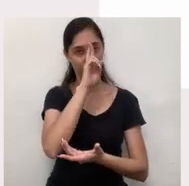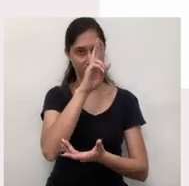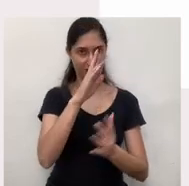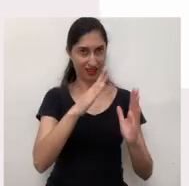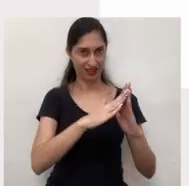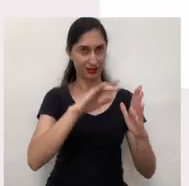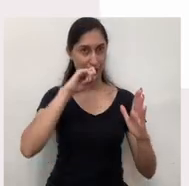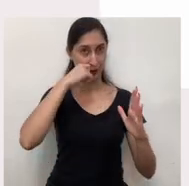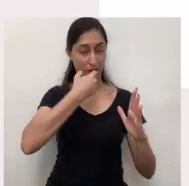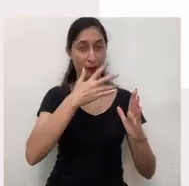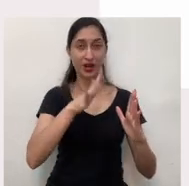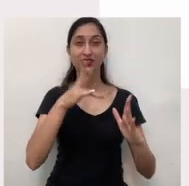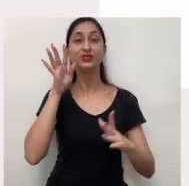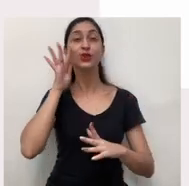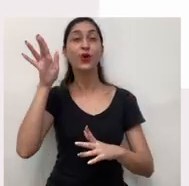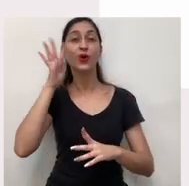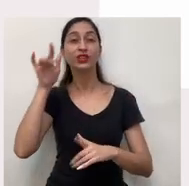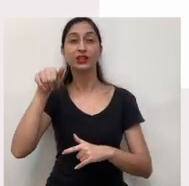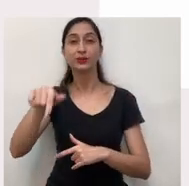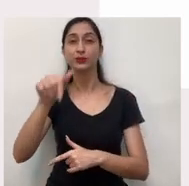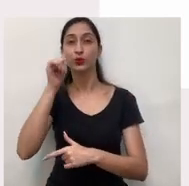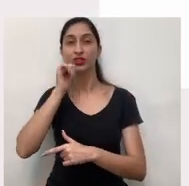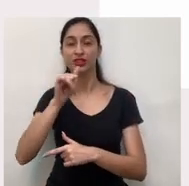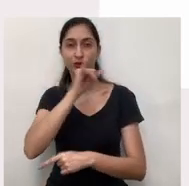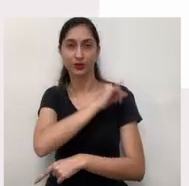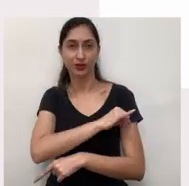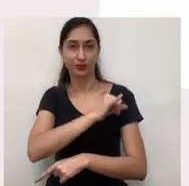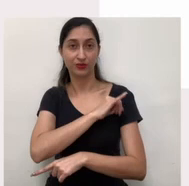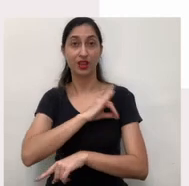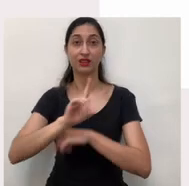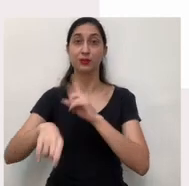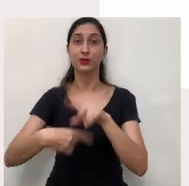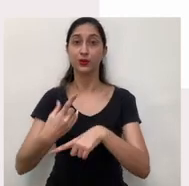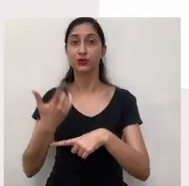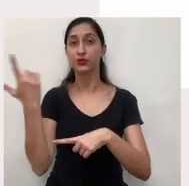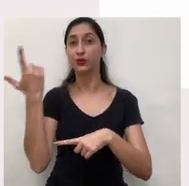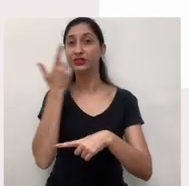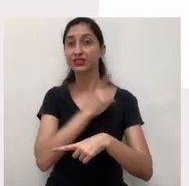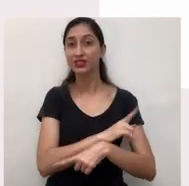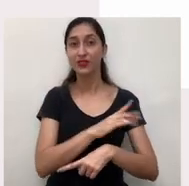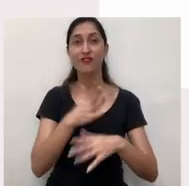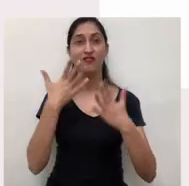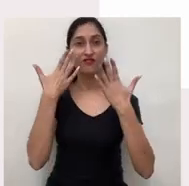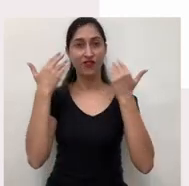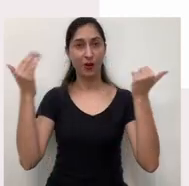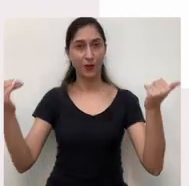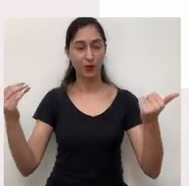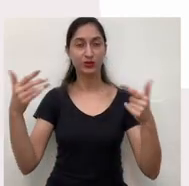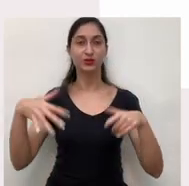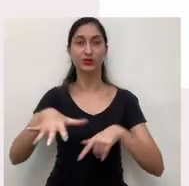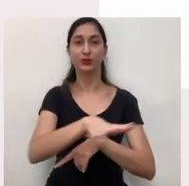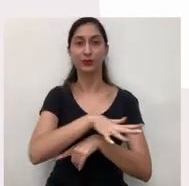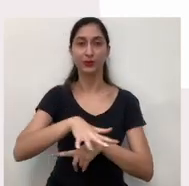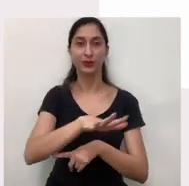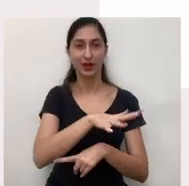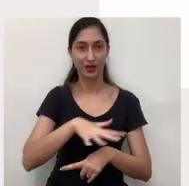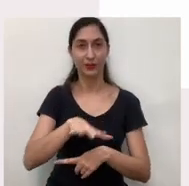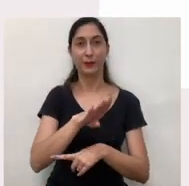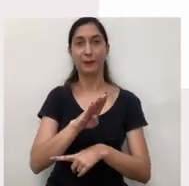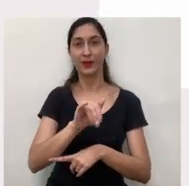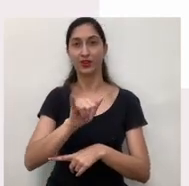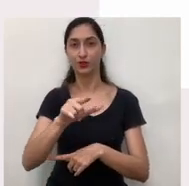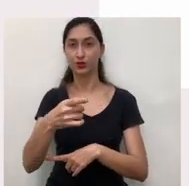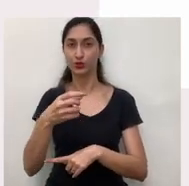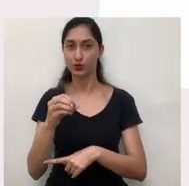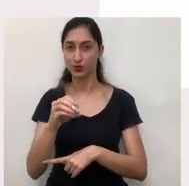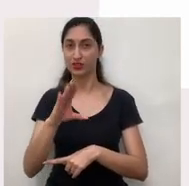vida. Livre do que lhe aprisionava, Dalva pôde finalmente habitar as calçadas da fama no Baixo Centro. Ela jamais soube